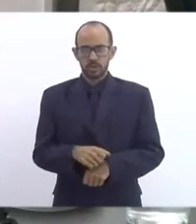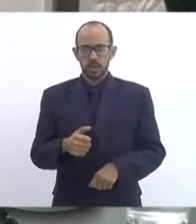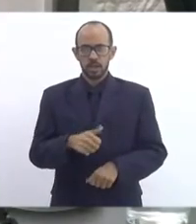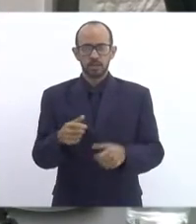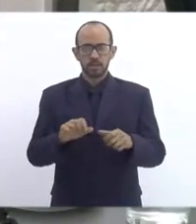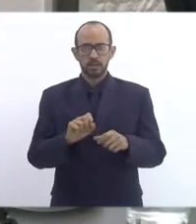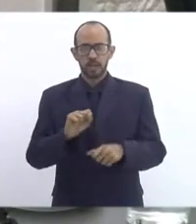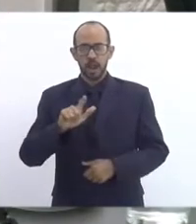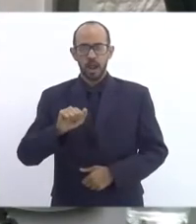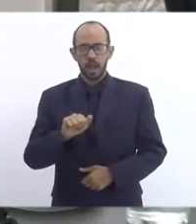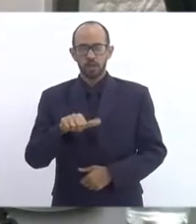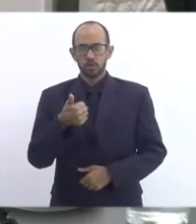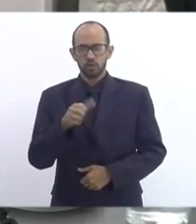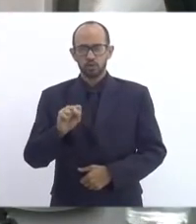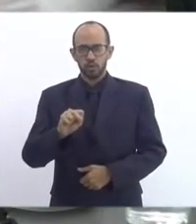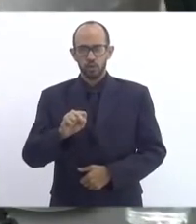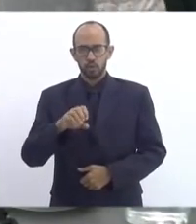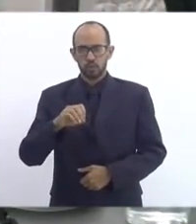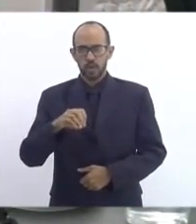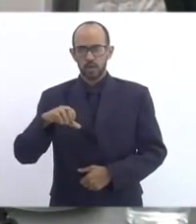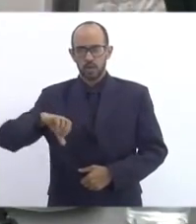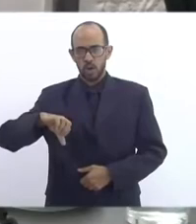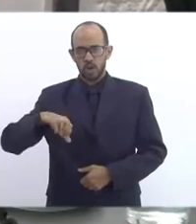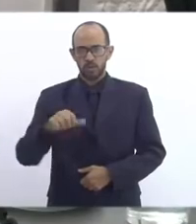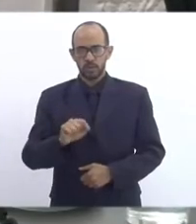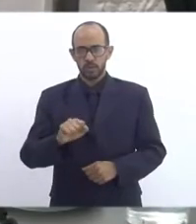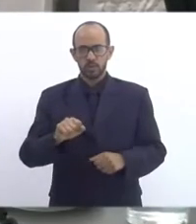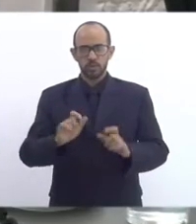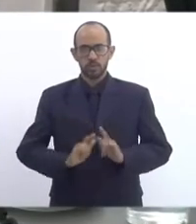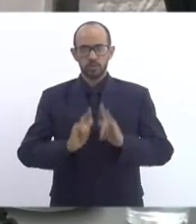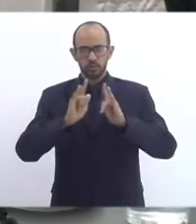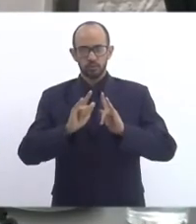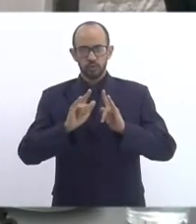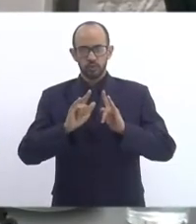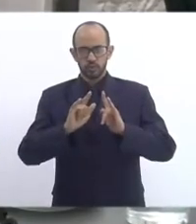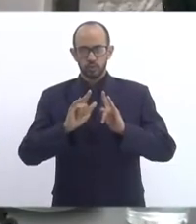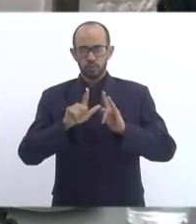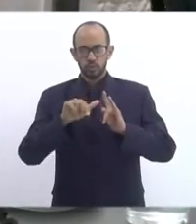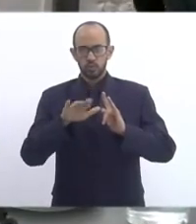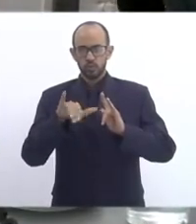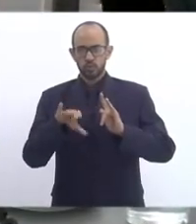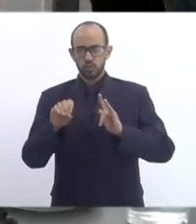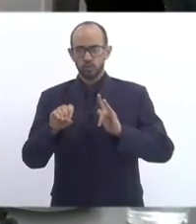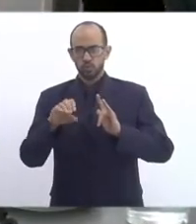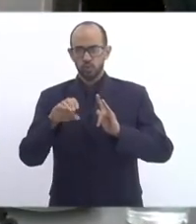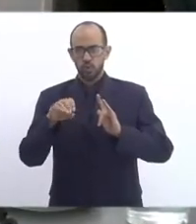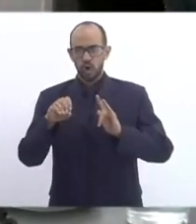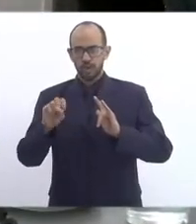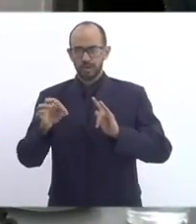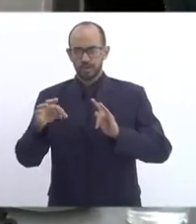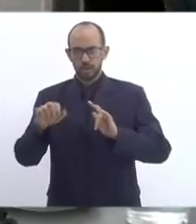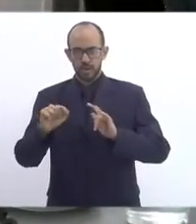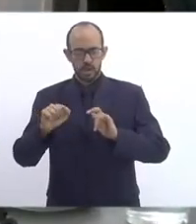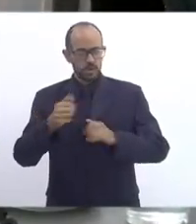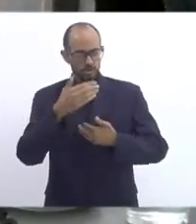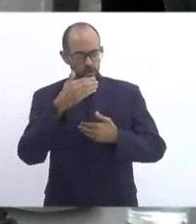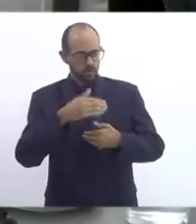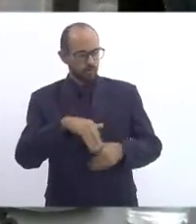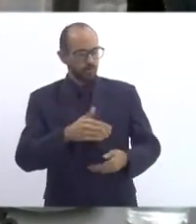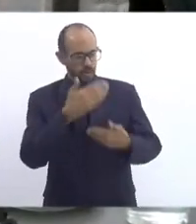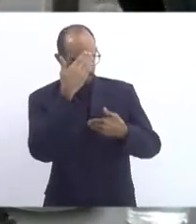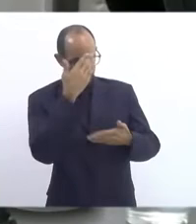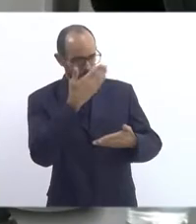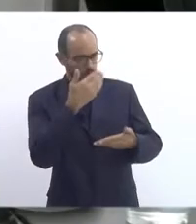das comissões Edifício Lúcio Costa, com a seguinte ordem do dia. Saudar aqui a presença do deputado Luiz Paulo e